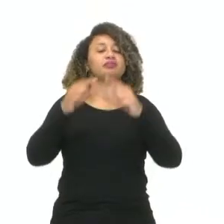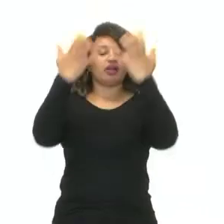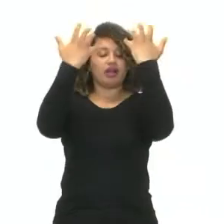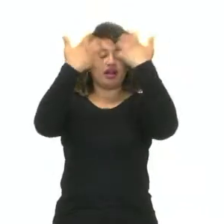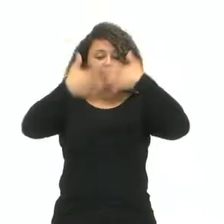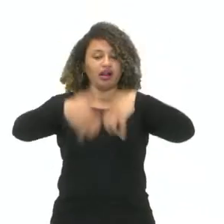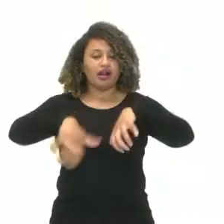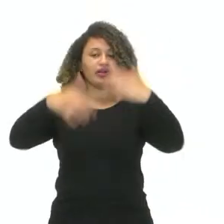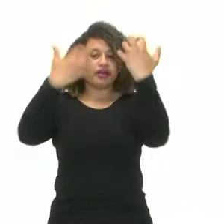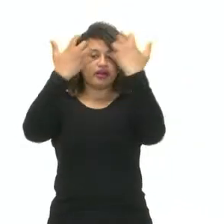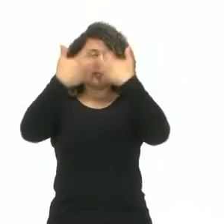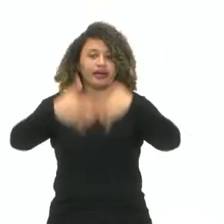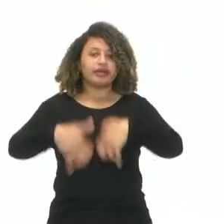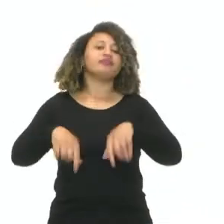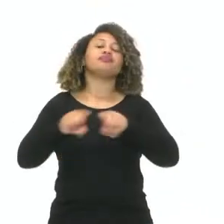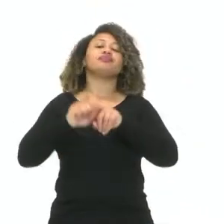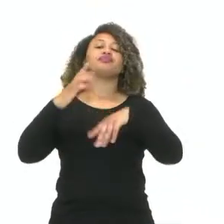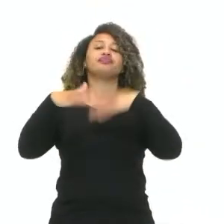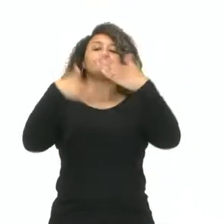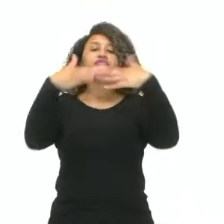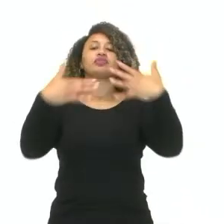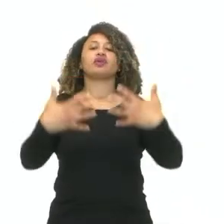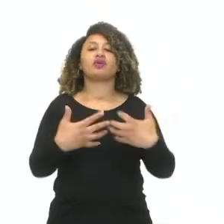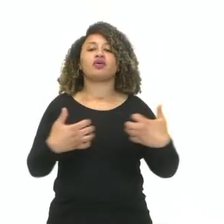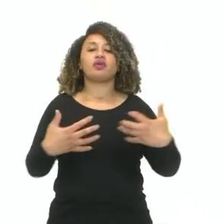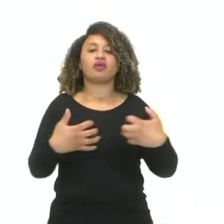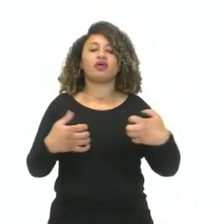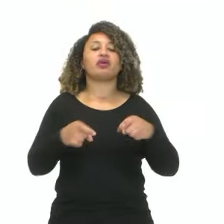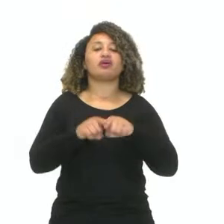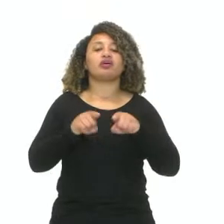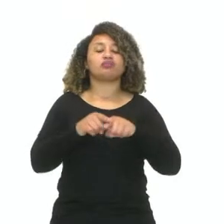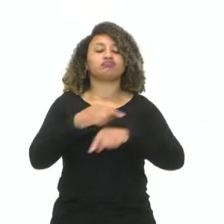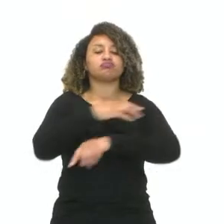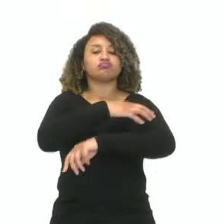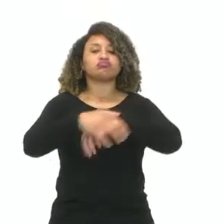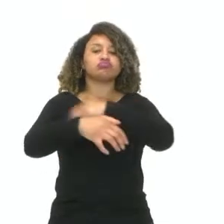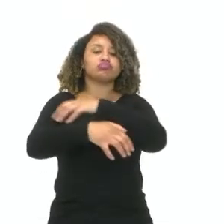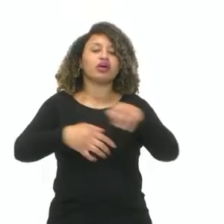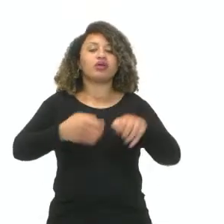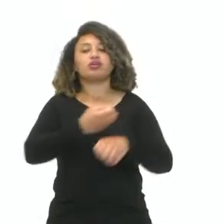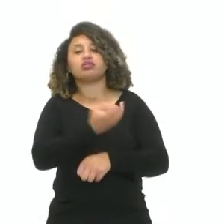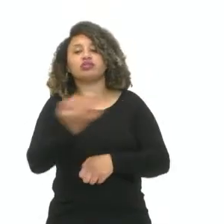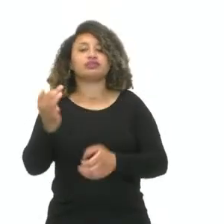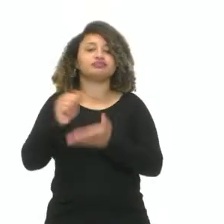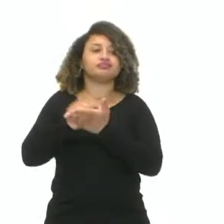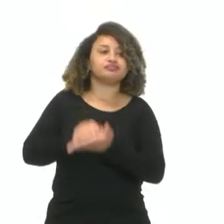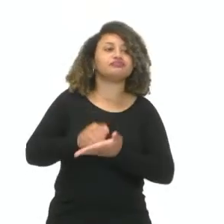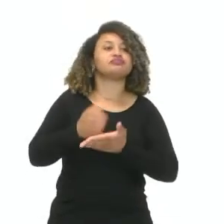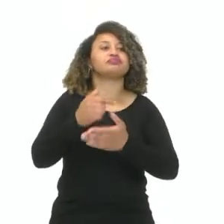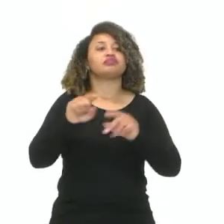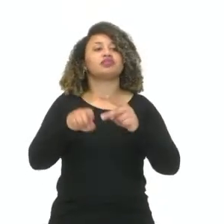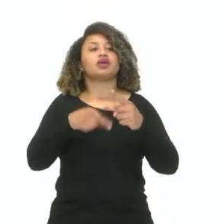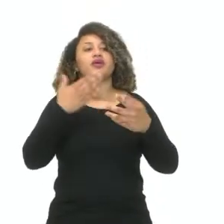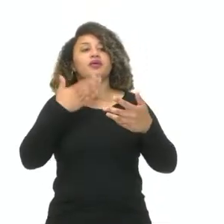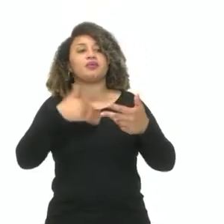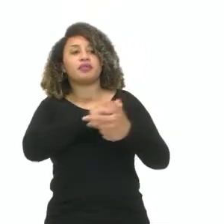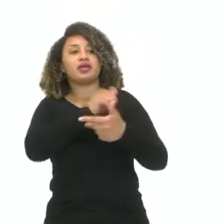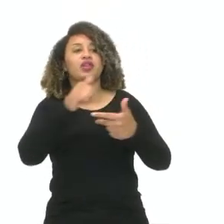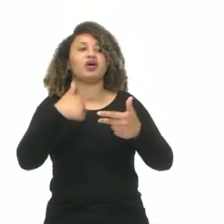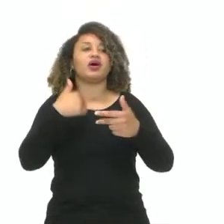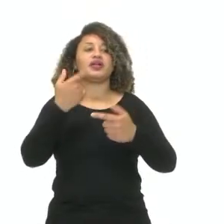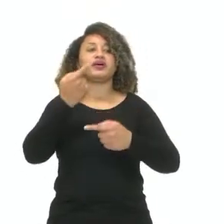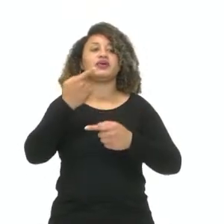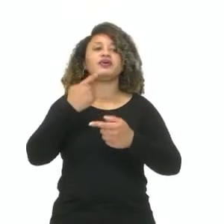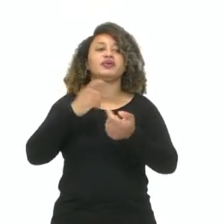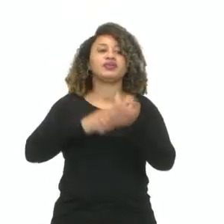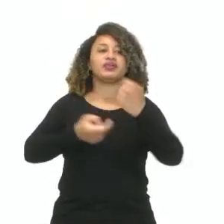metabolismo, o desenvolvimento de músculos e massa muscular, melhora a circulação do sangue, melhora sintomas de